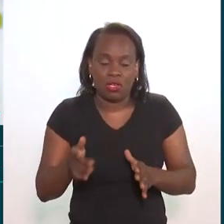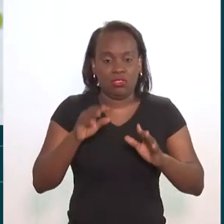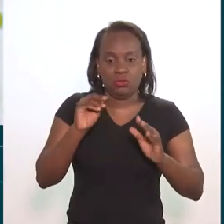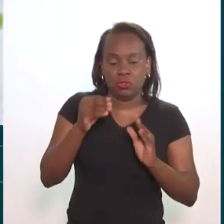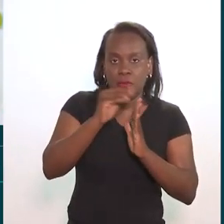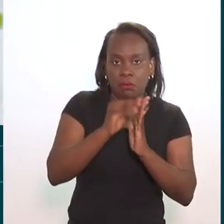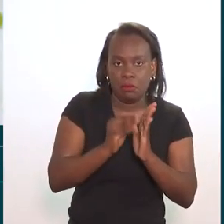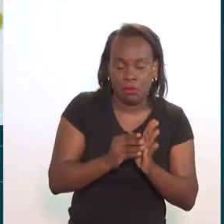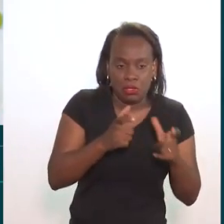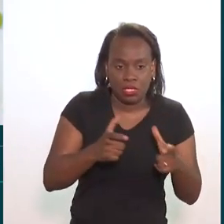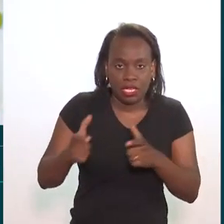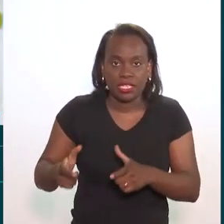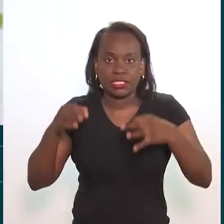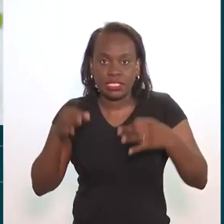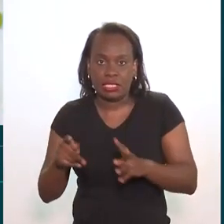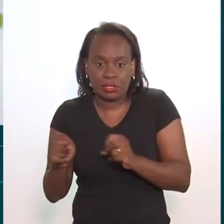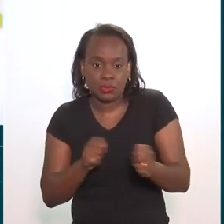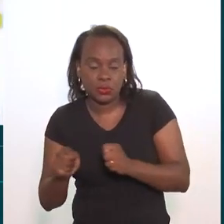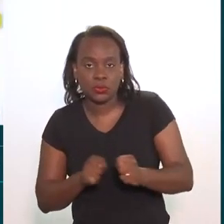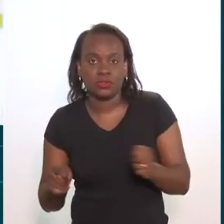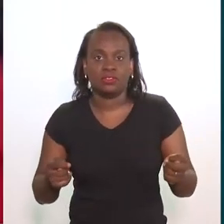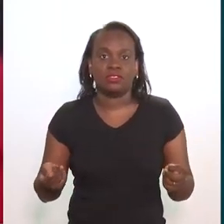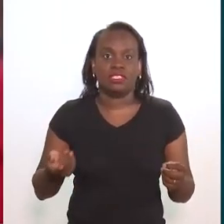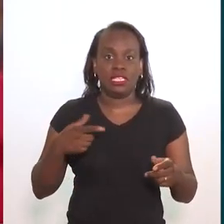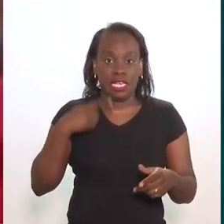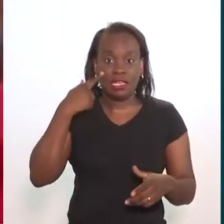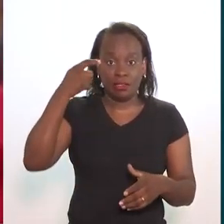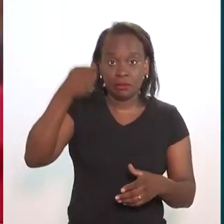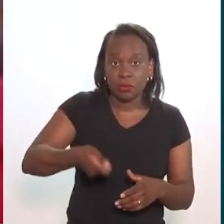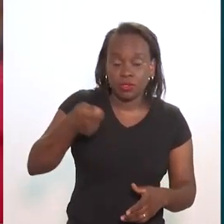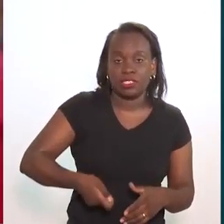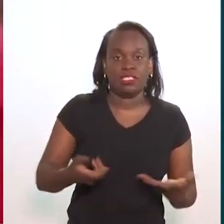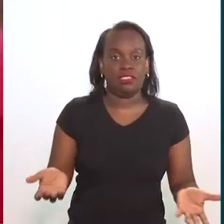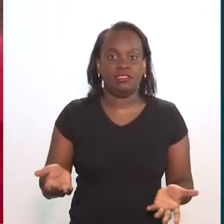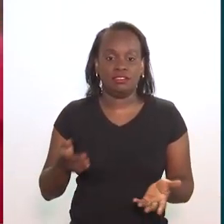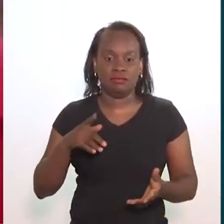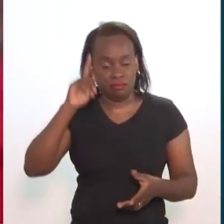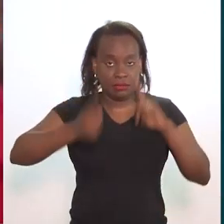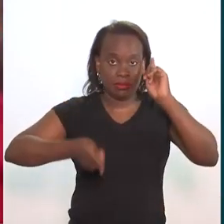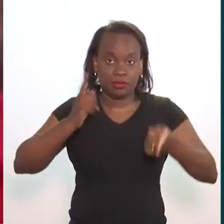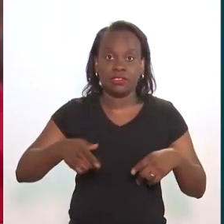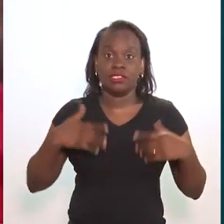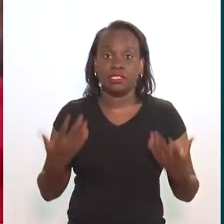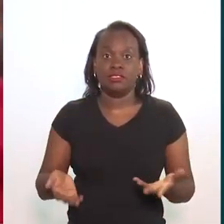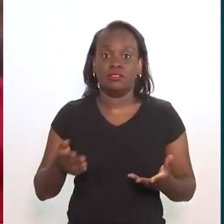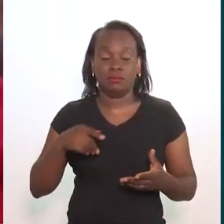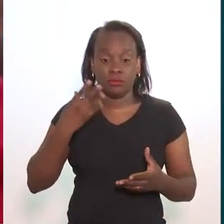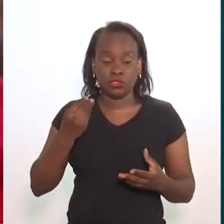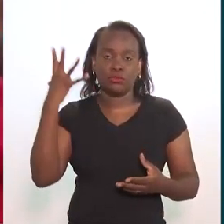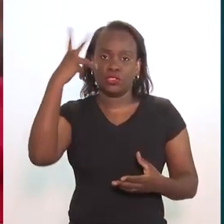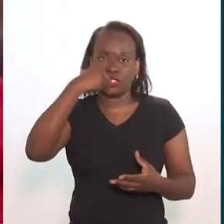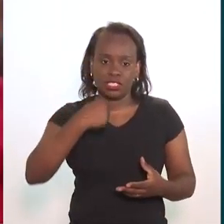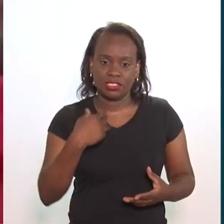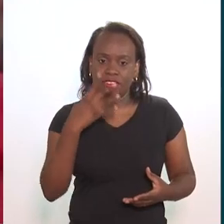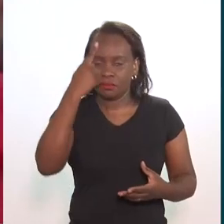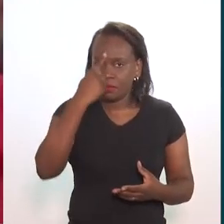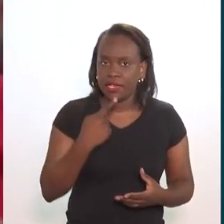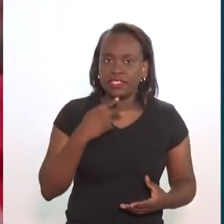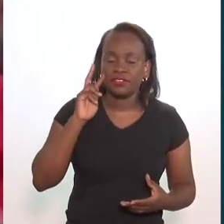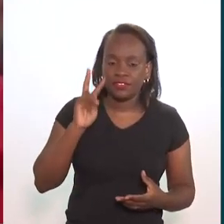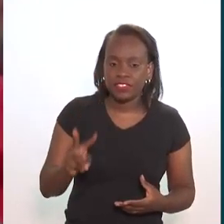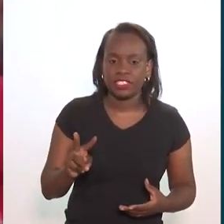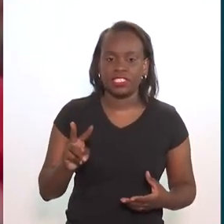organizou tudo, colocou as coisas nos seus lugares para controlar, né, para exercer poder, domínio. Então, é muito bonita